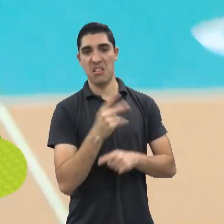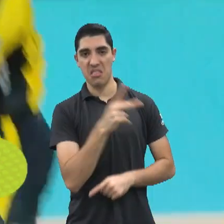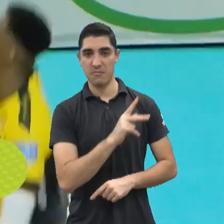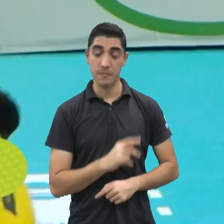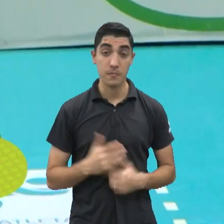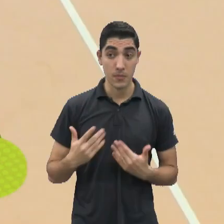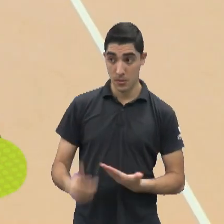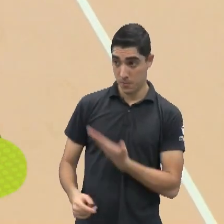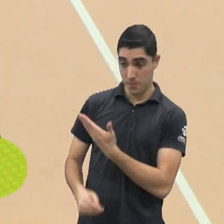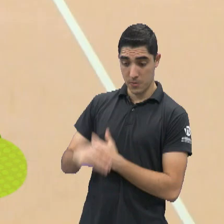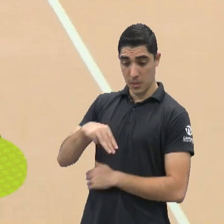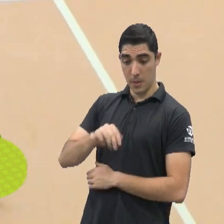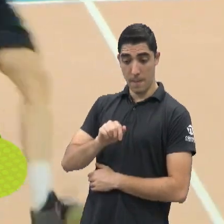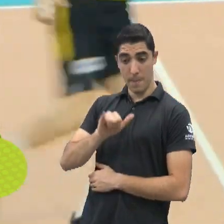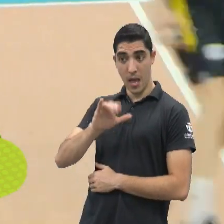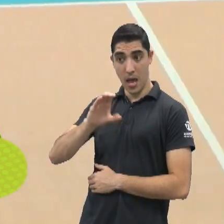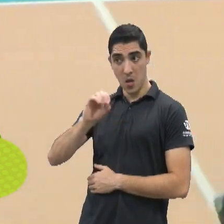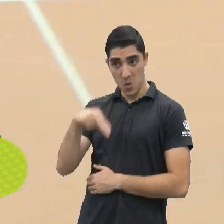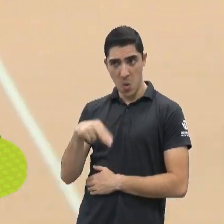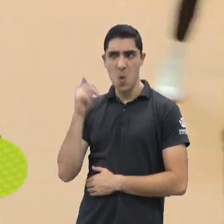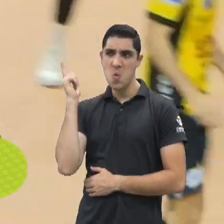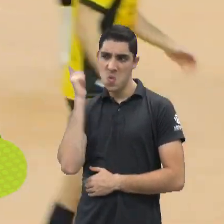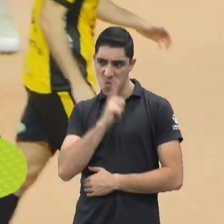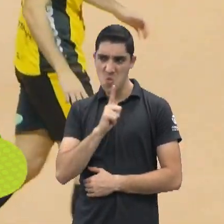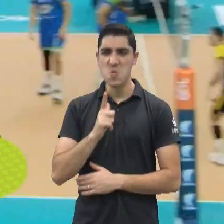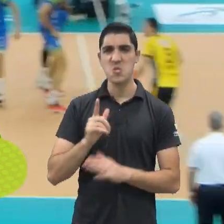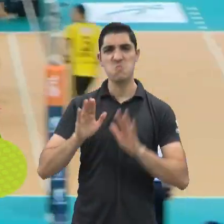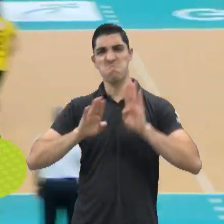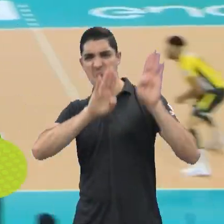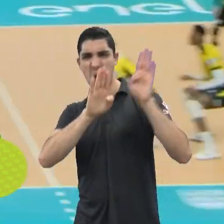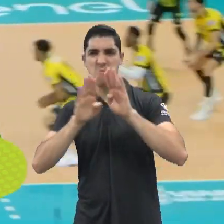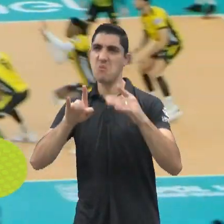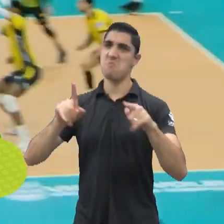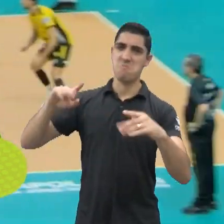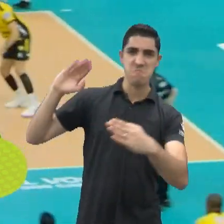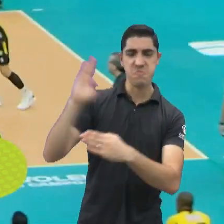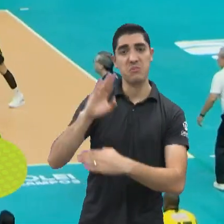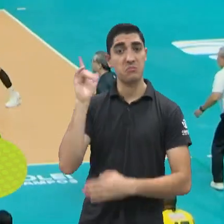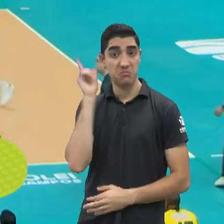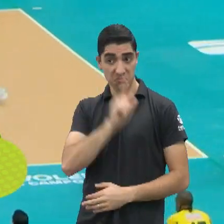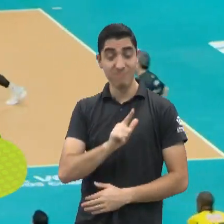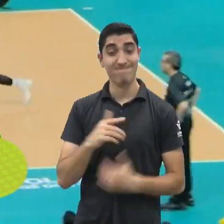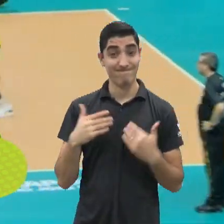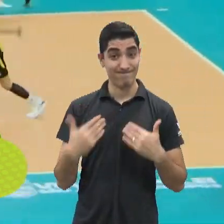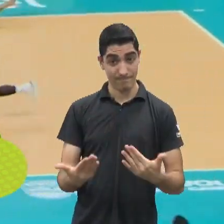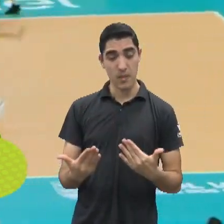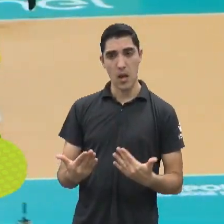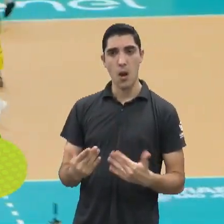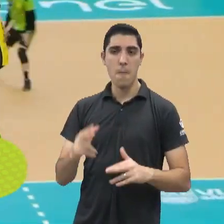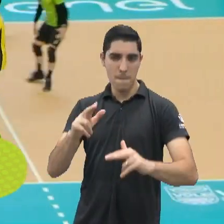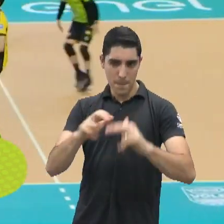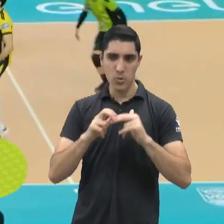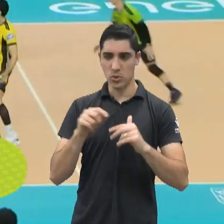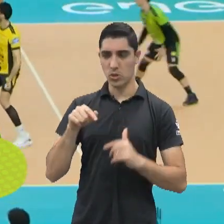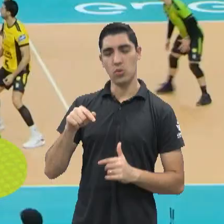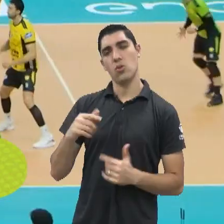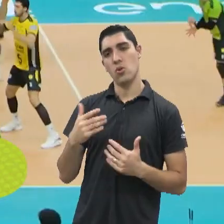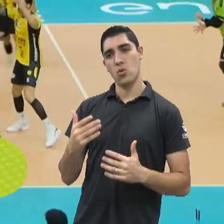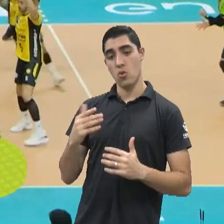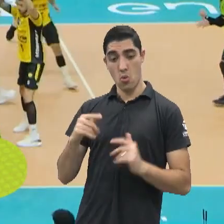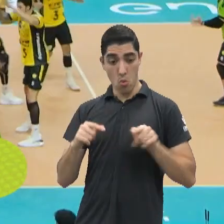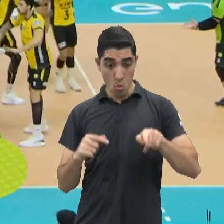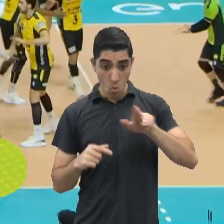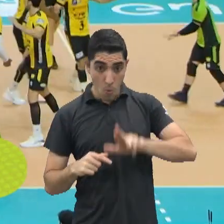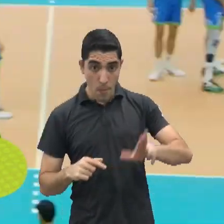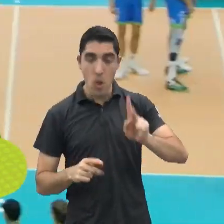no ataque e também marcava presença nos bloqueios. Com jogadas assim, mesmo com a diferença pequena, o Praia